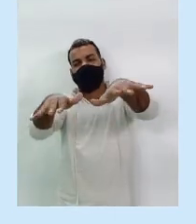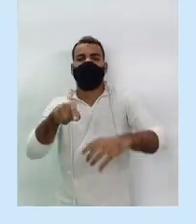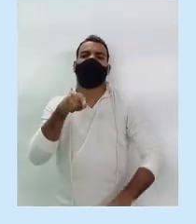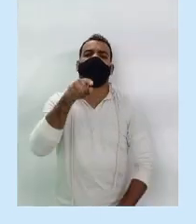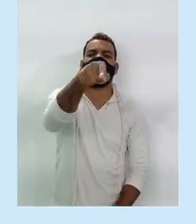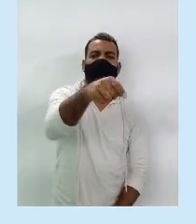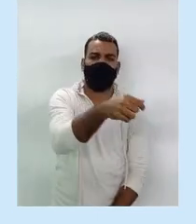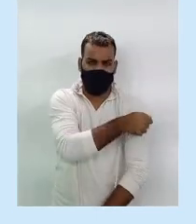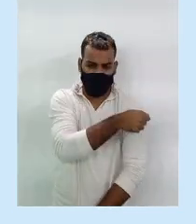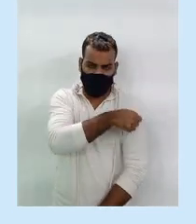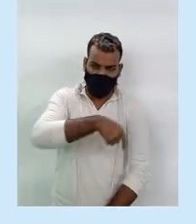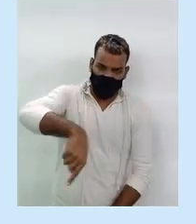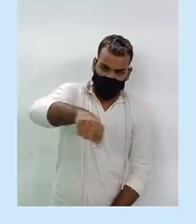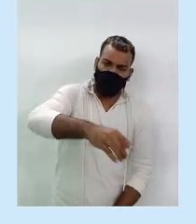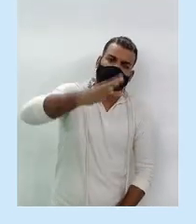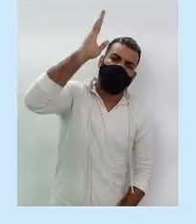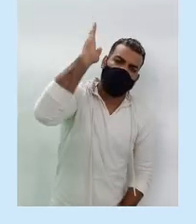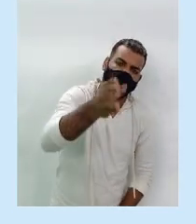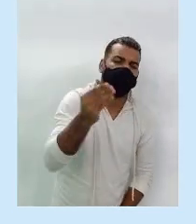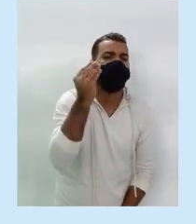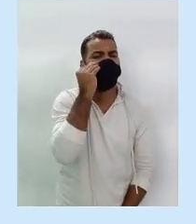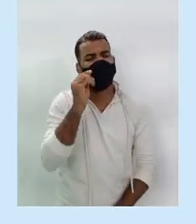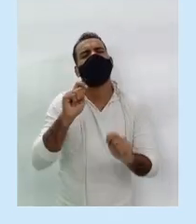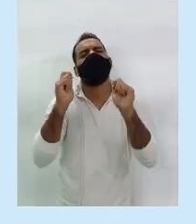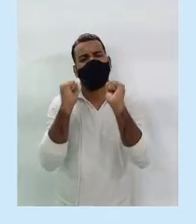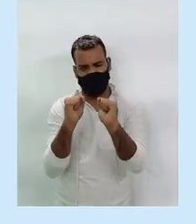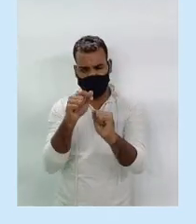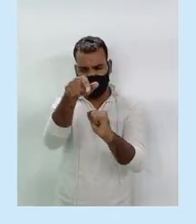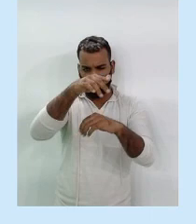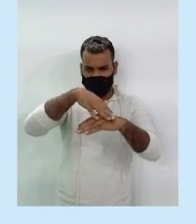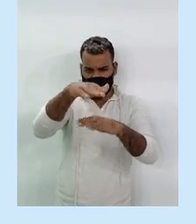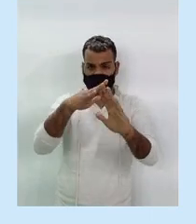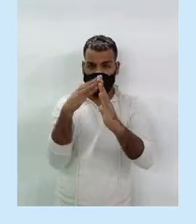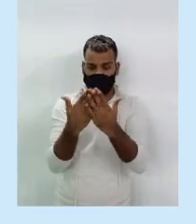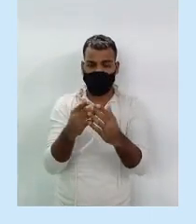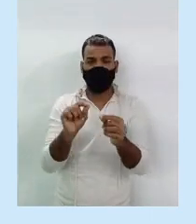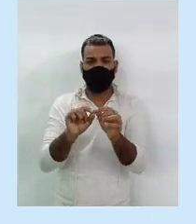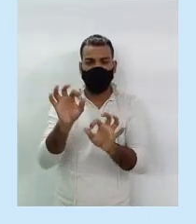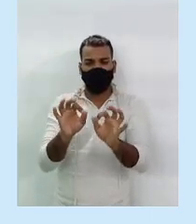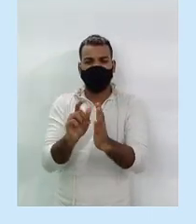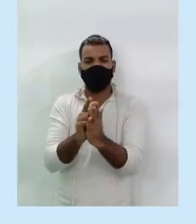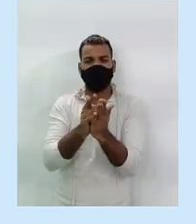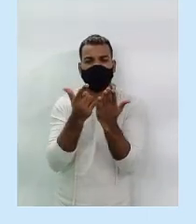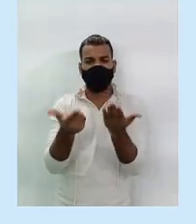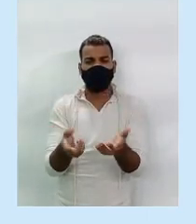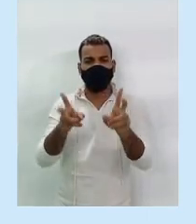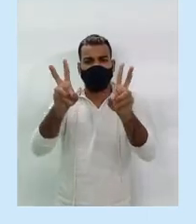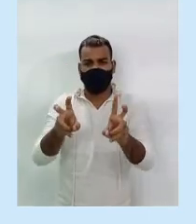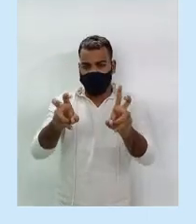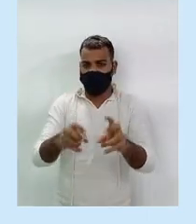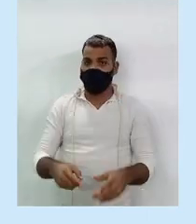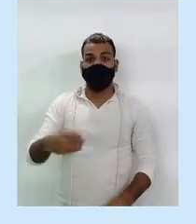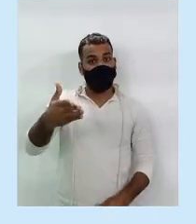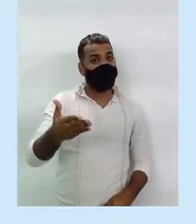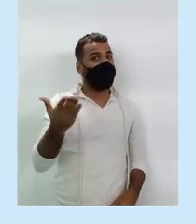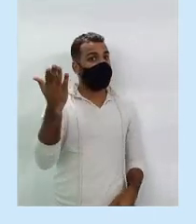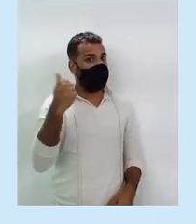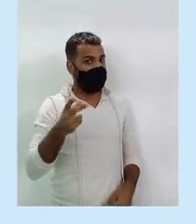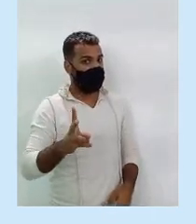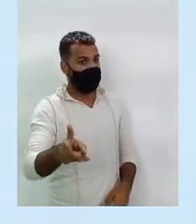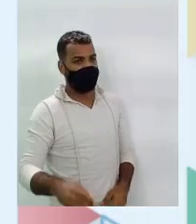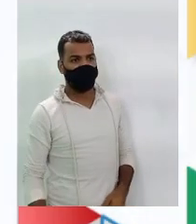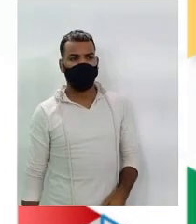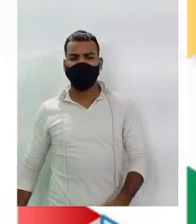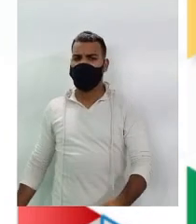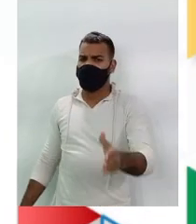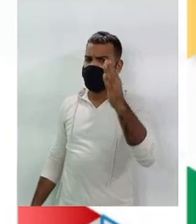vocês, estudantes, podem fazer um jornalzinho na escola abordando temas sobre ela. E vamos adiante. Trago